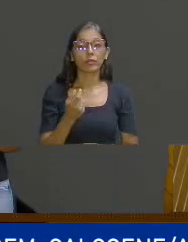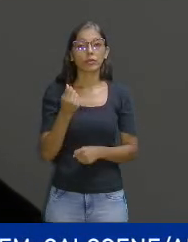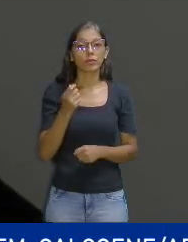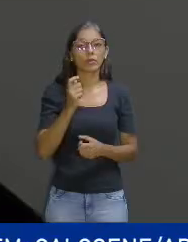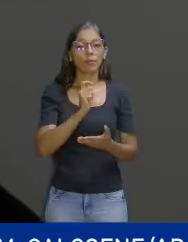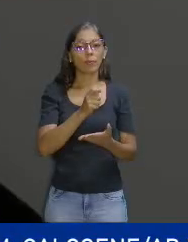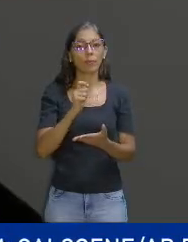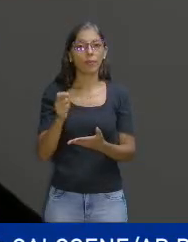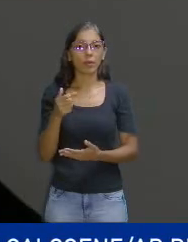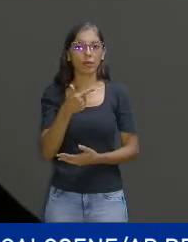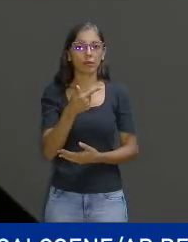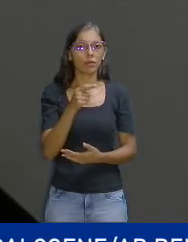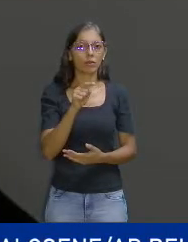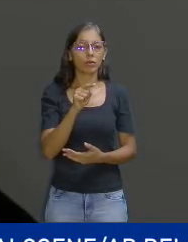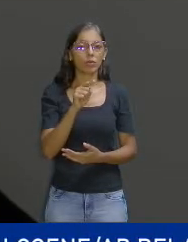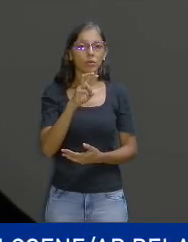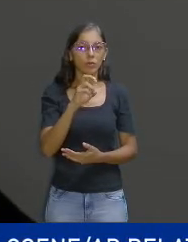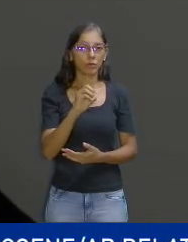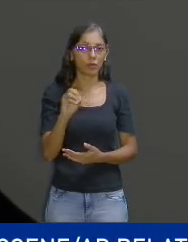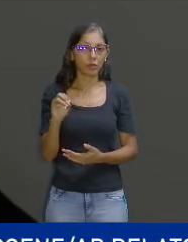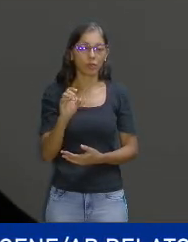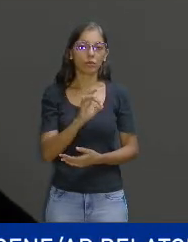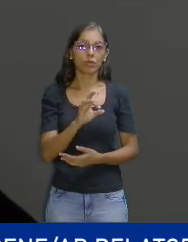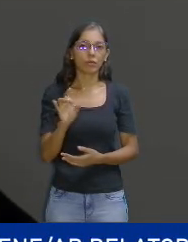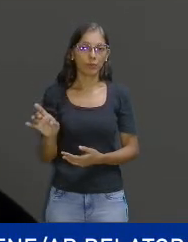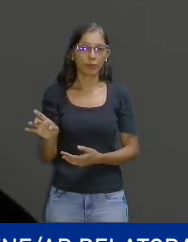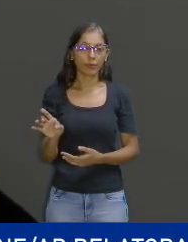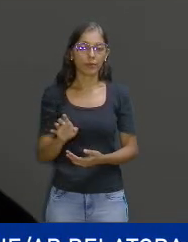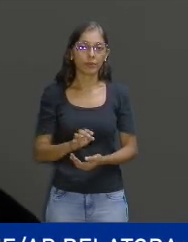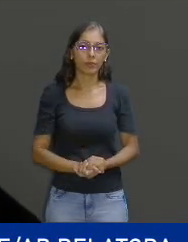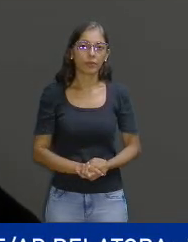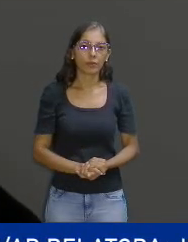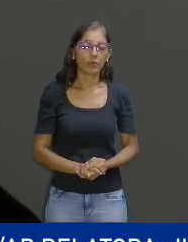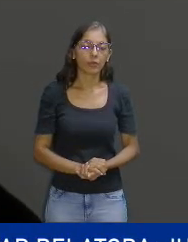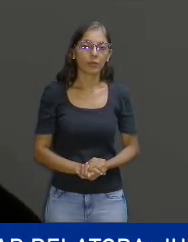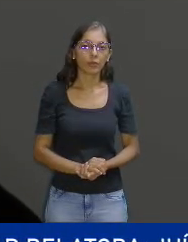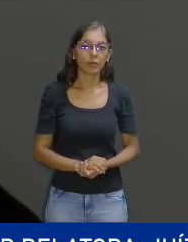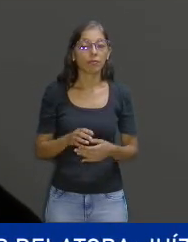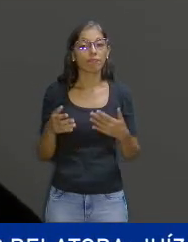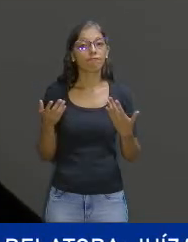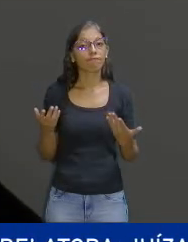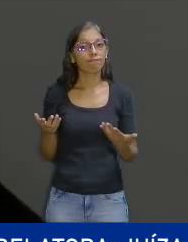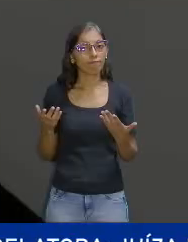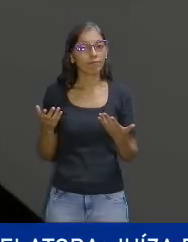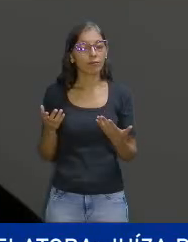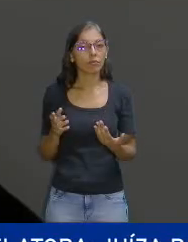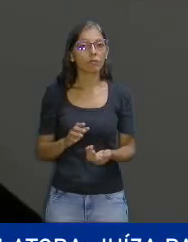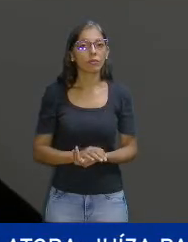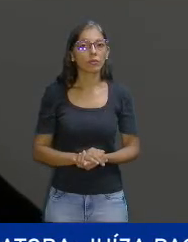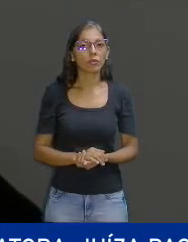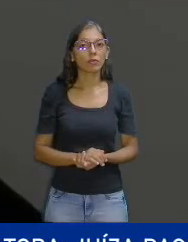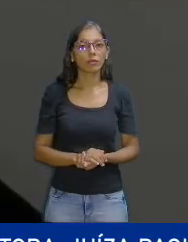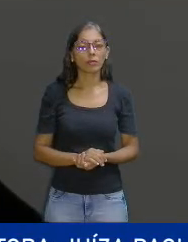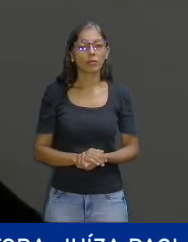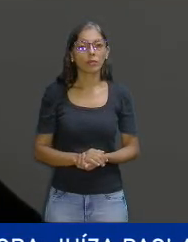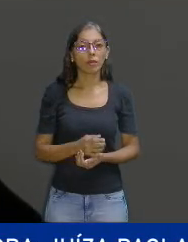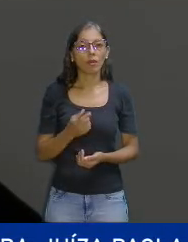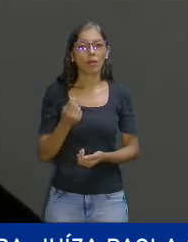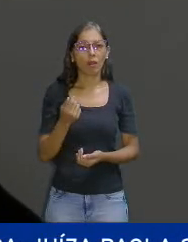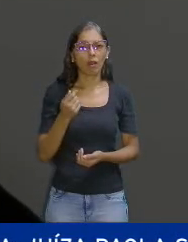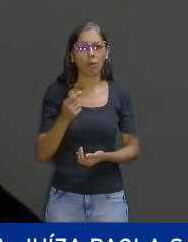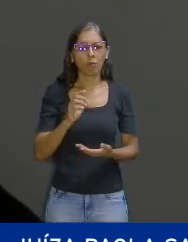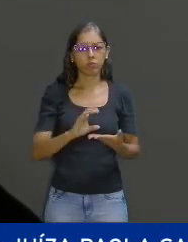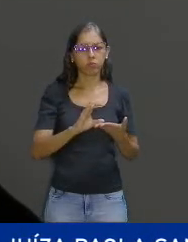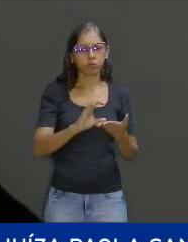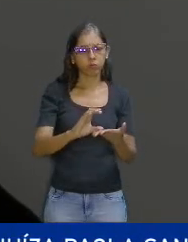cada. Portanto, assiste razão ao recorrente na medida em que a discrepância de valores pagos se justifica